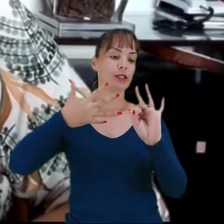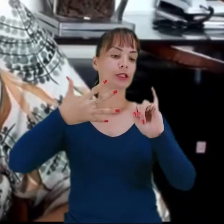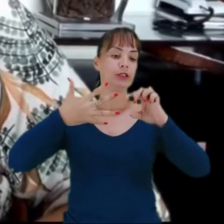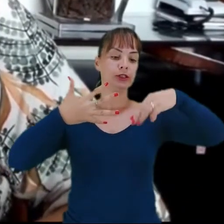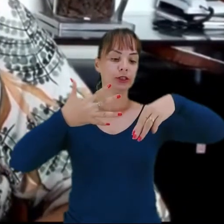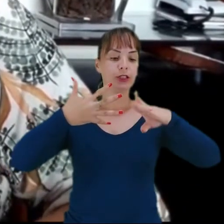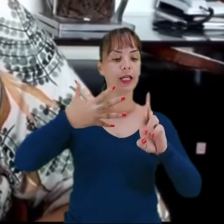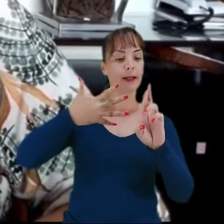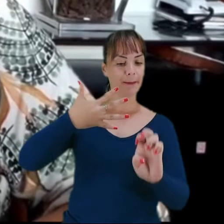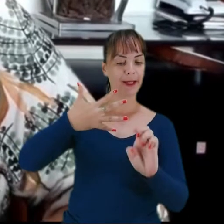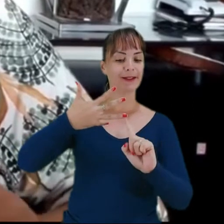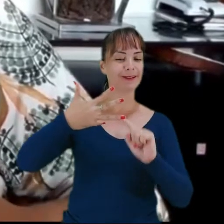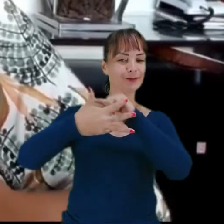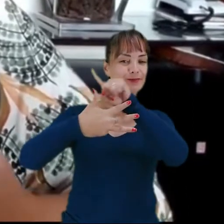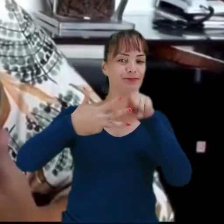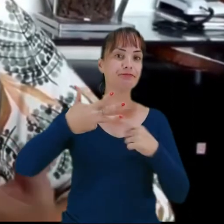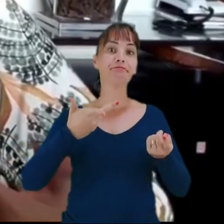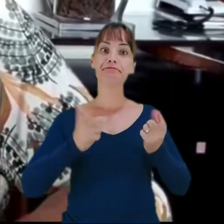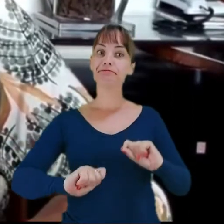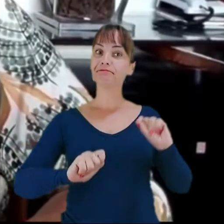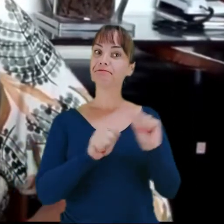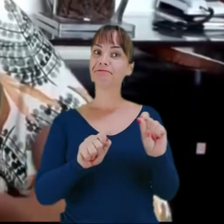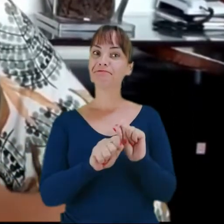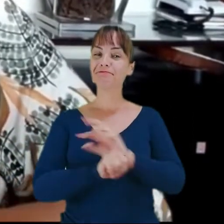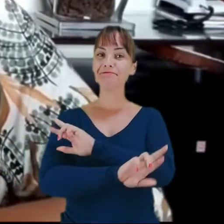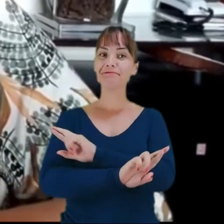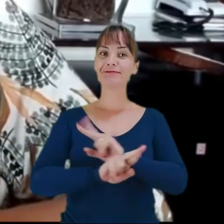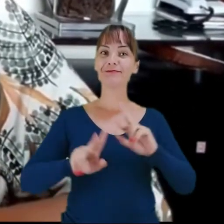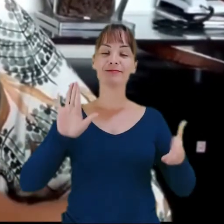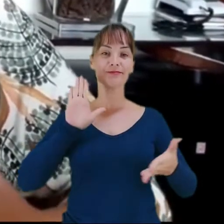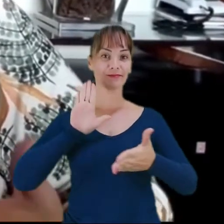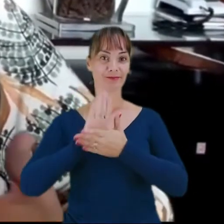partir desses parâmetros dos sons, você pode realizar várias propostas